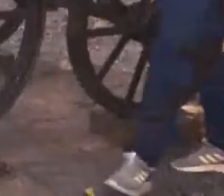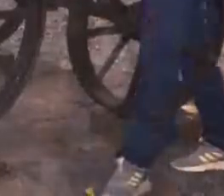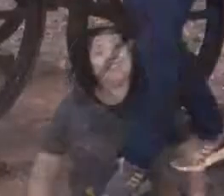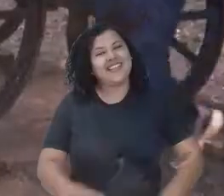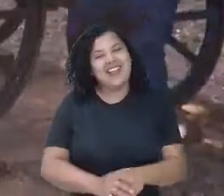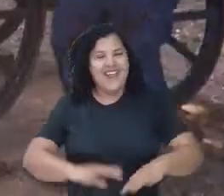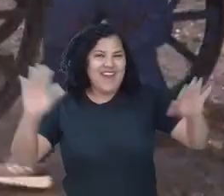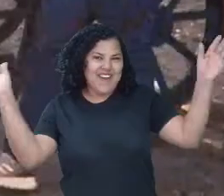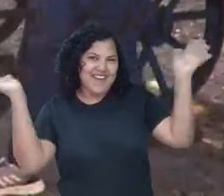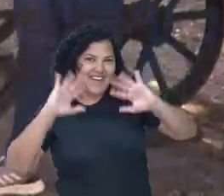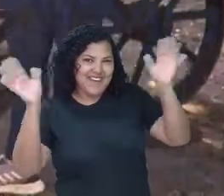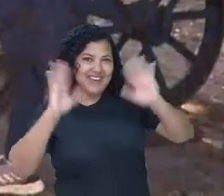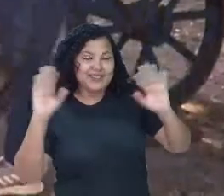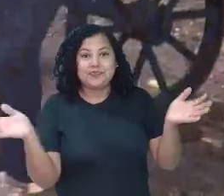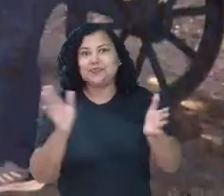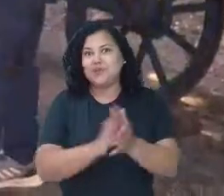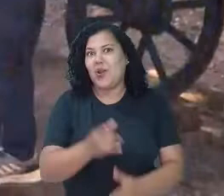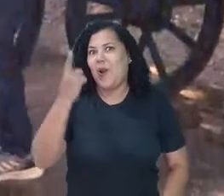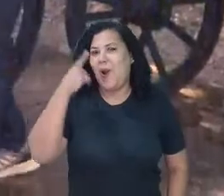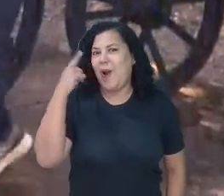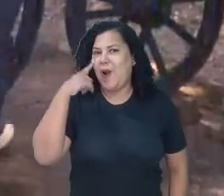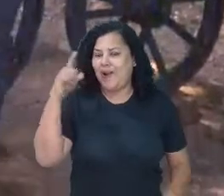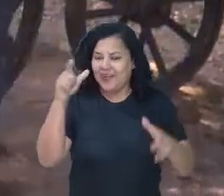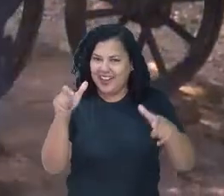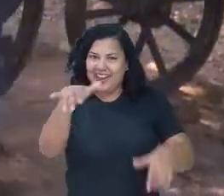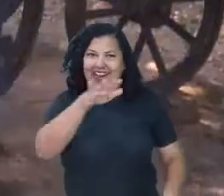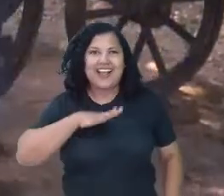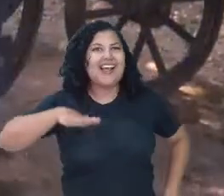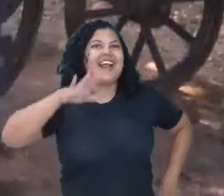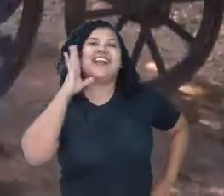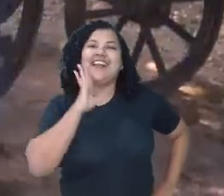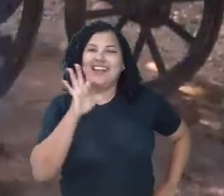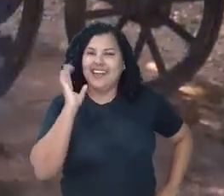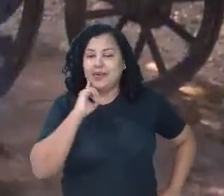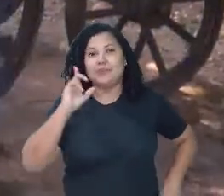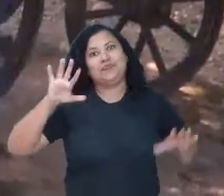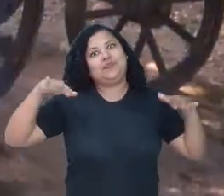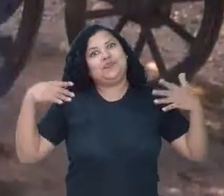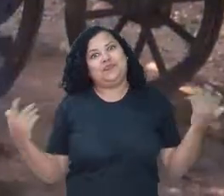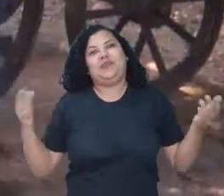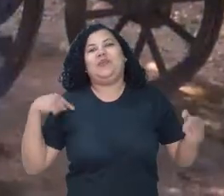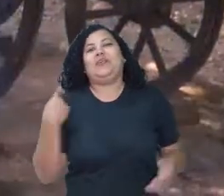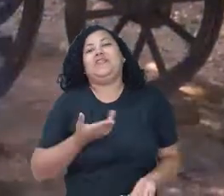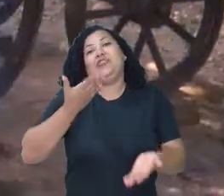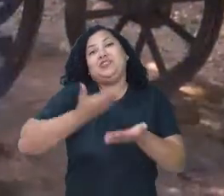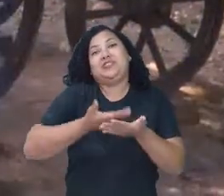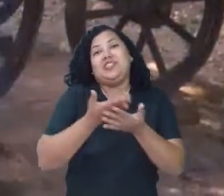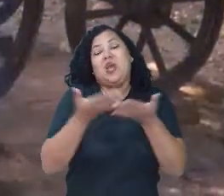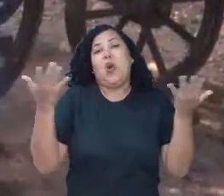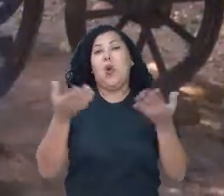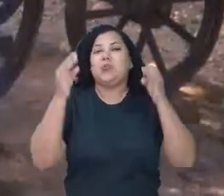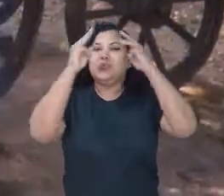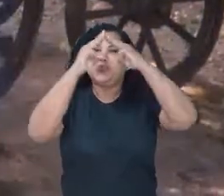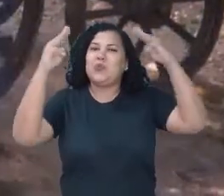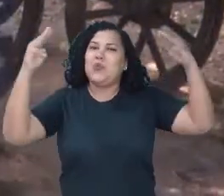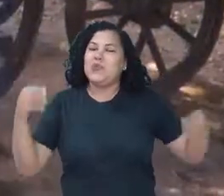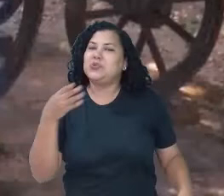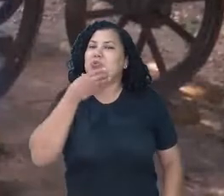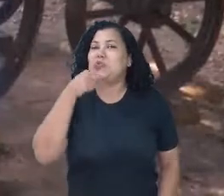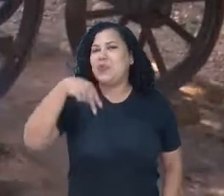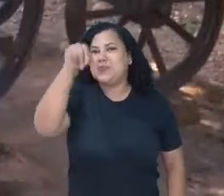Oi, gente! Olha que lugar legal que a gente tá. Vamos fazer a aula aqui hoje no Museu do Homem do Nordeste.